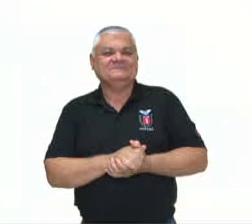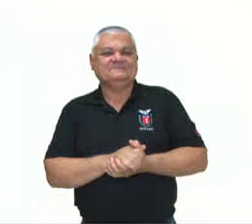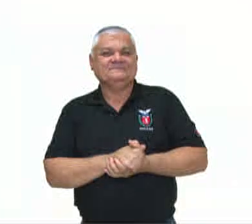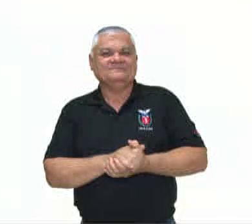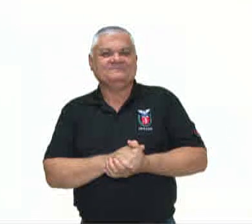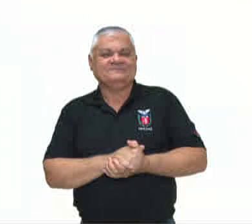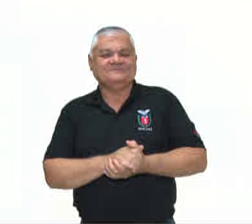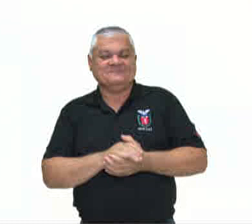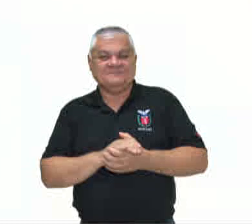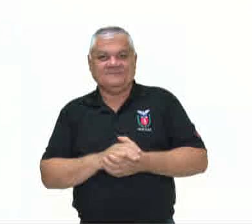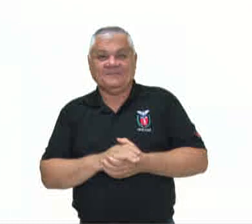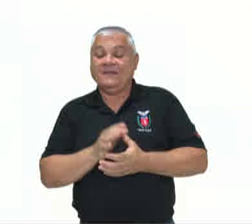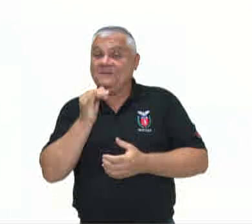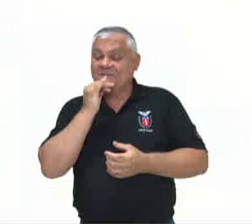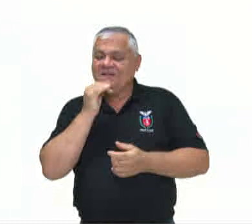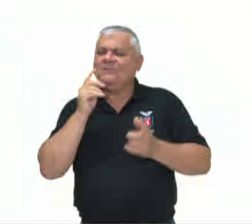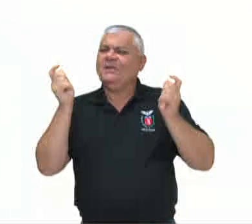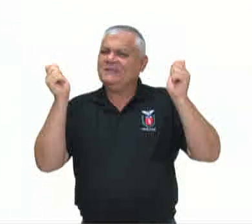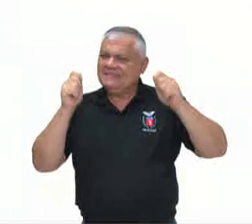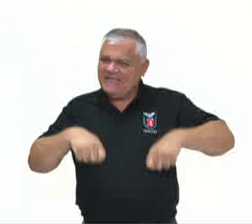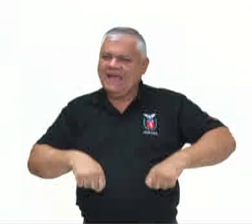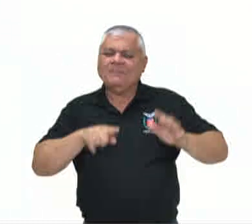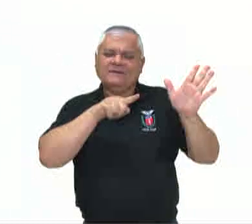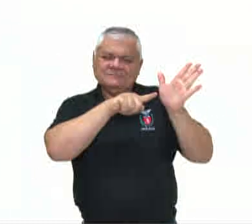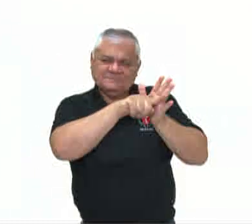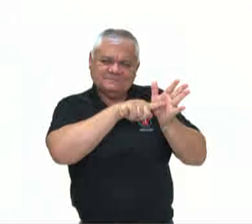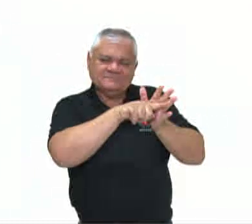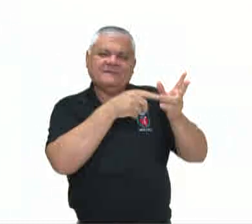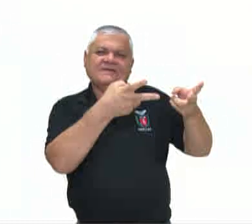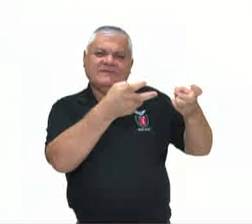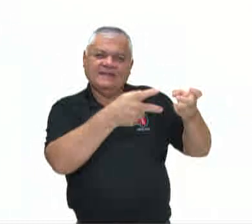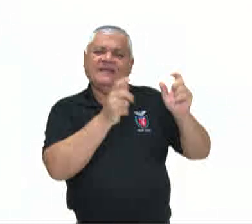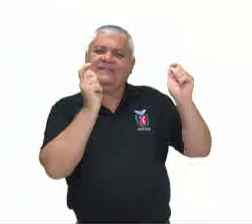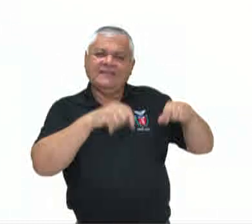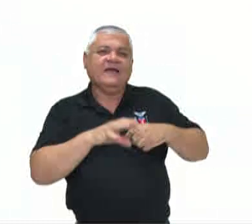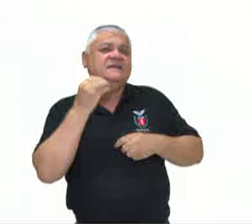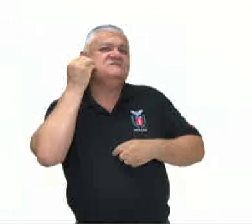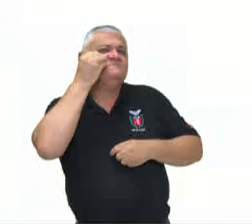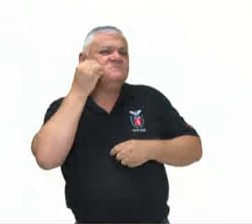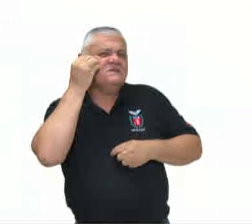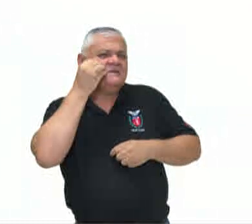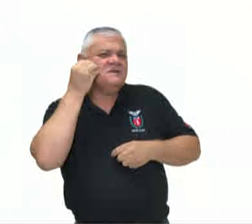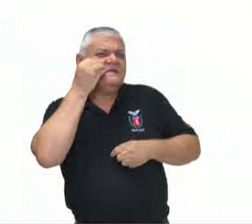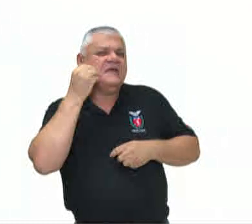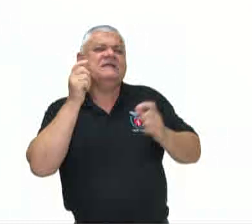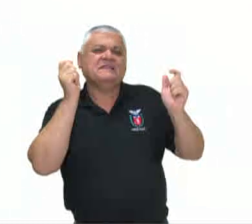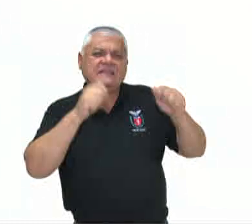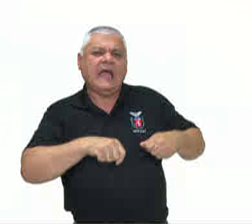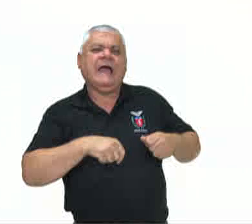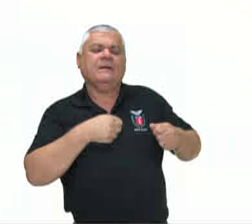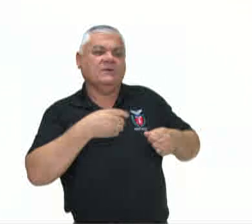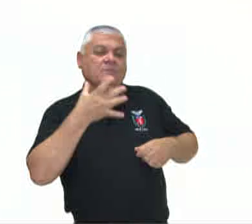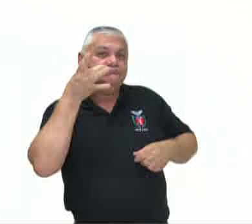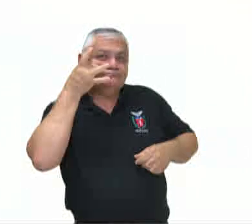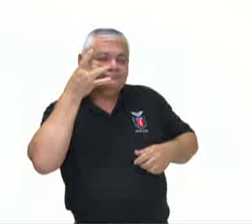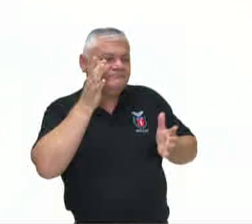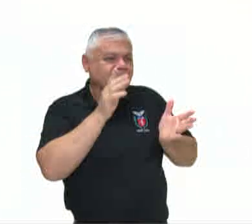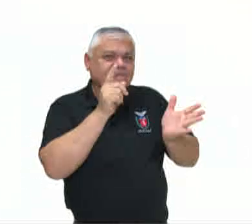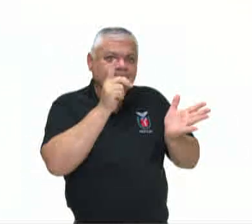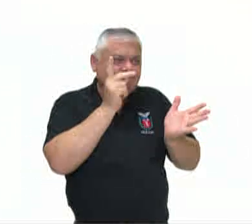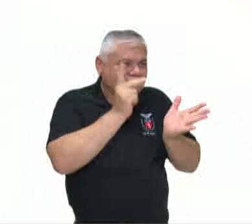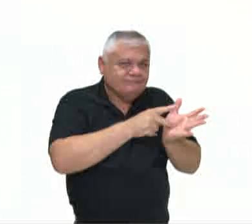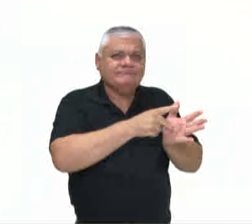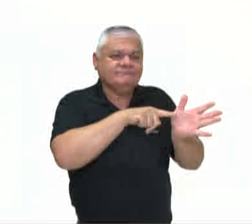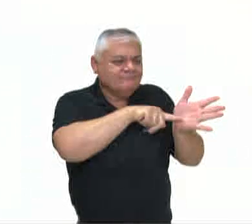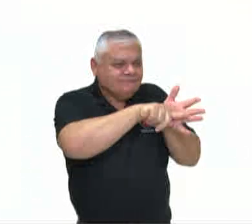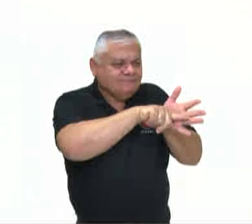Atende ao critério da verificabilidade aquilo que se refere à experiência e que pode ser verificado. Analisando as